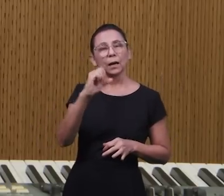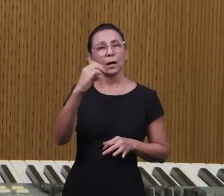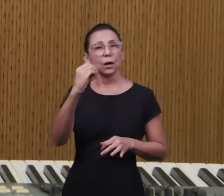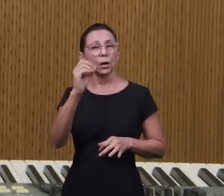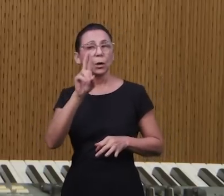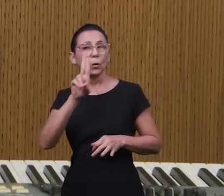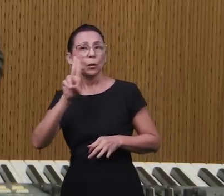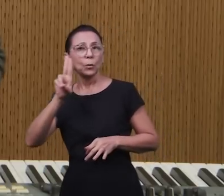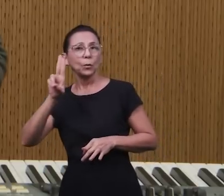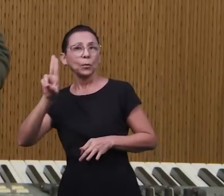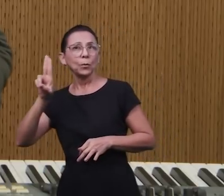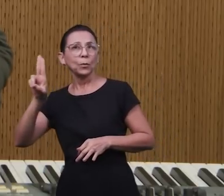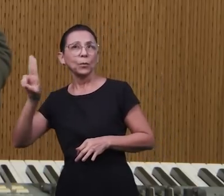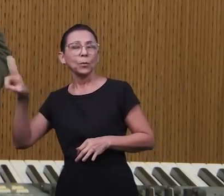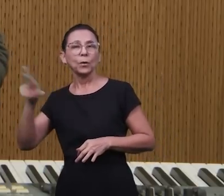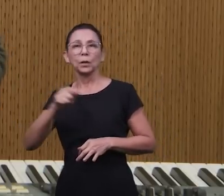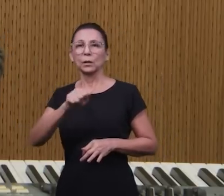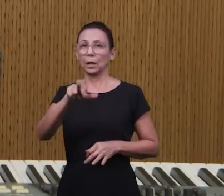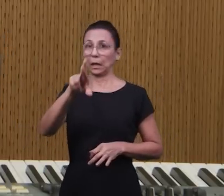Inspirou.